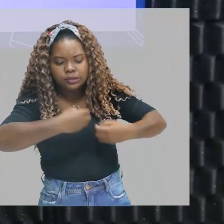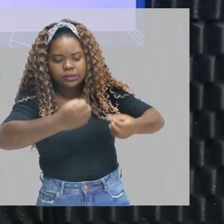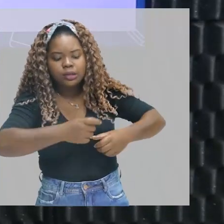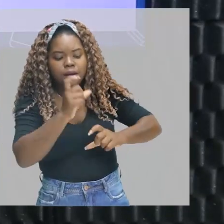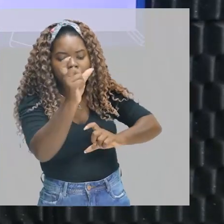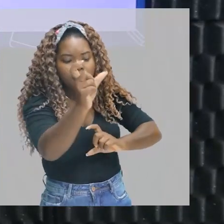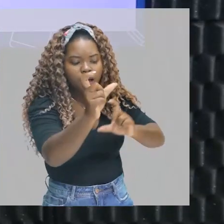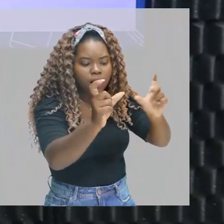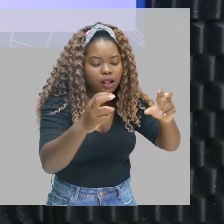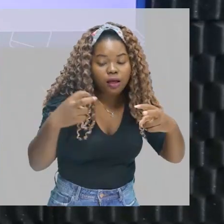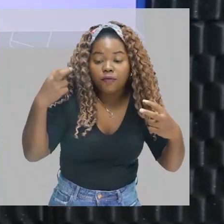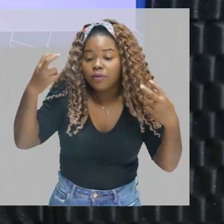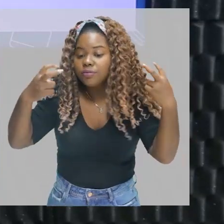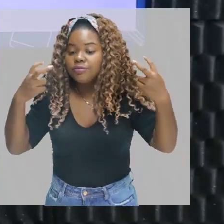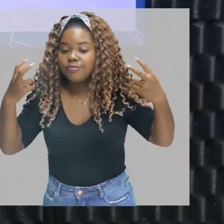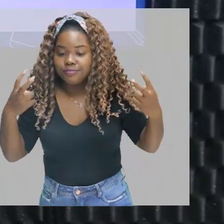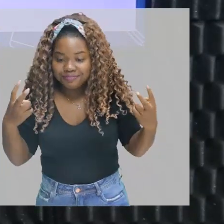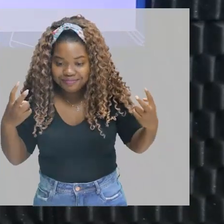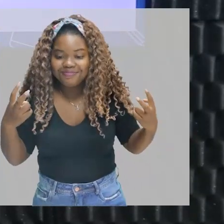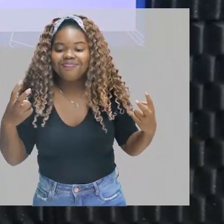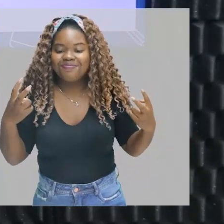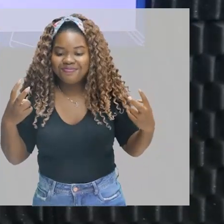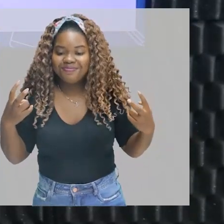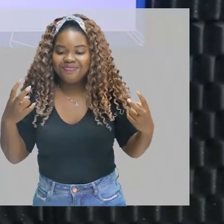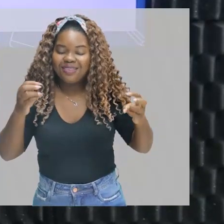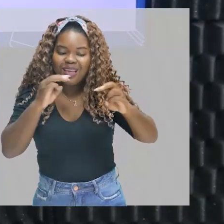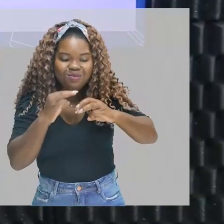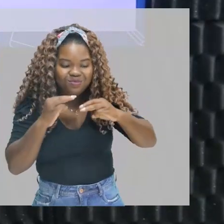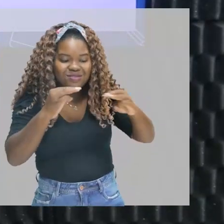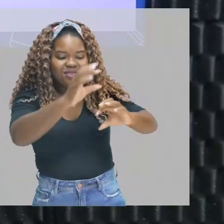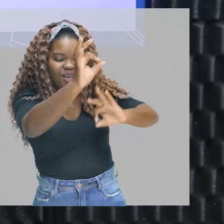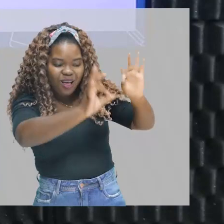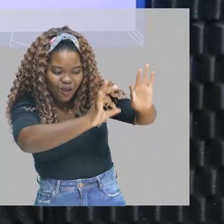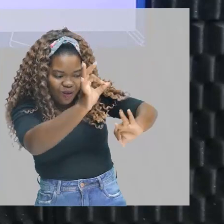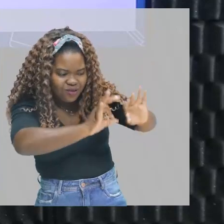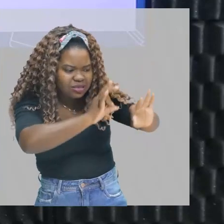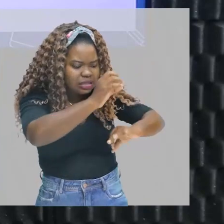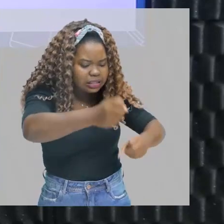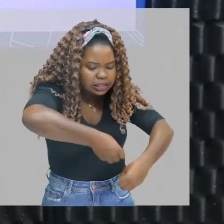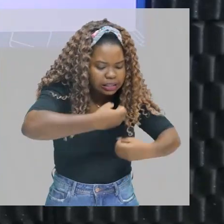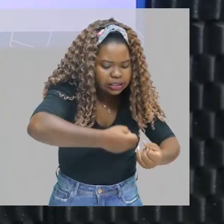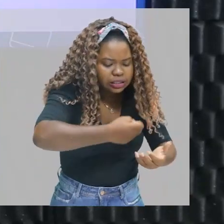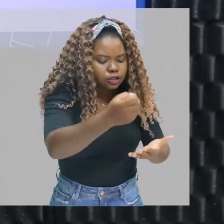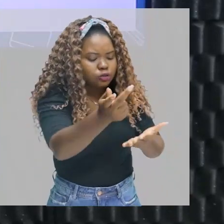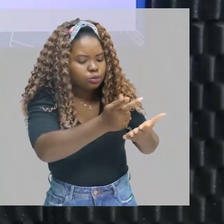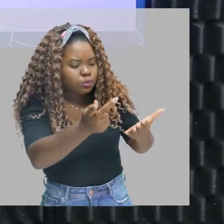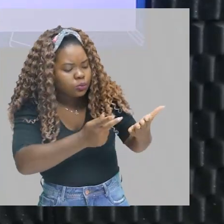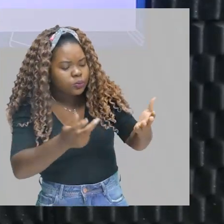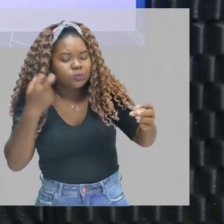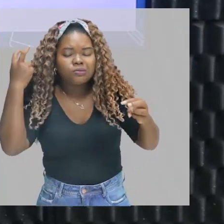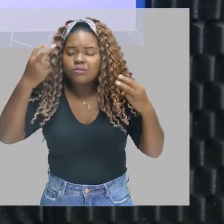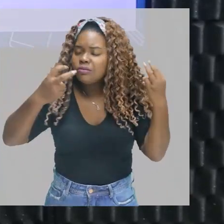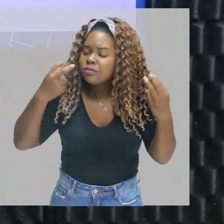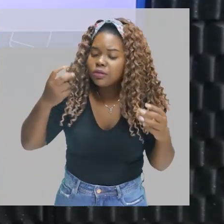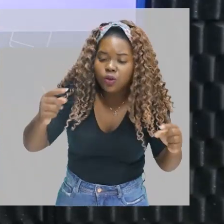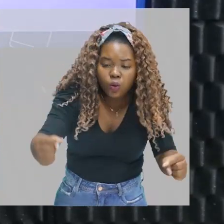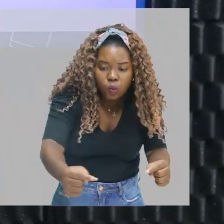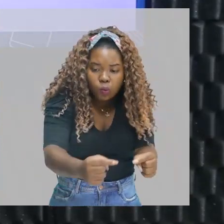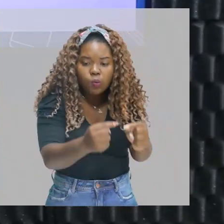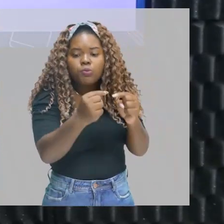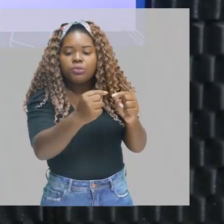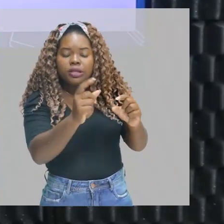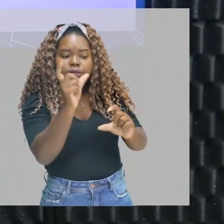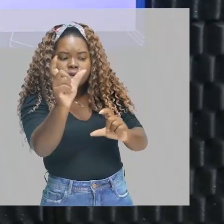é a maior preocupação da função poética? É a mensagem em si. Por que é a mensagem? Porque ela preocupa-se com a combinação